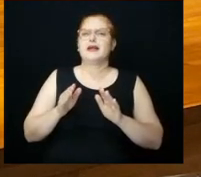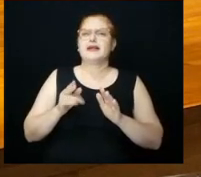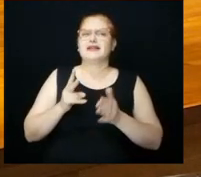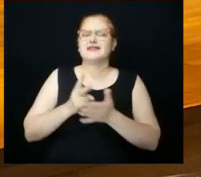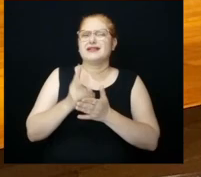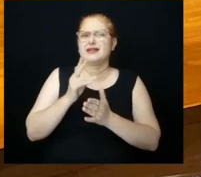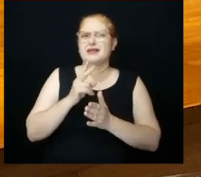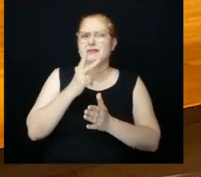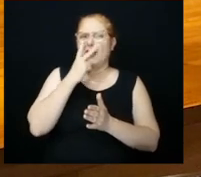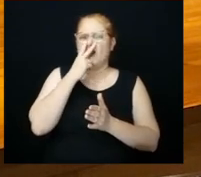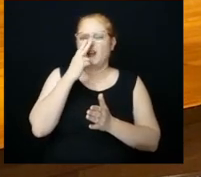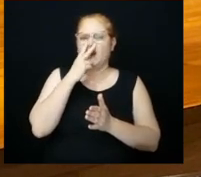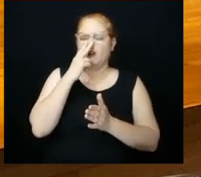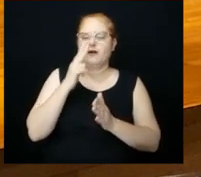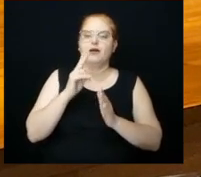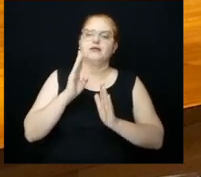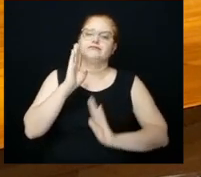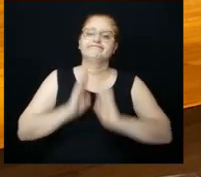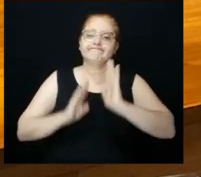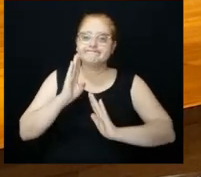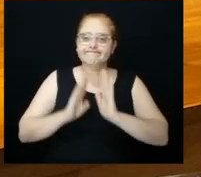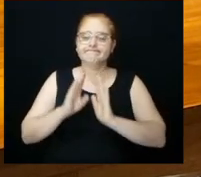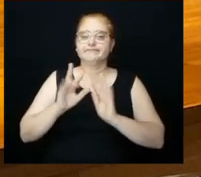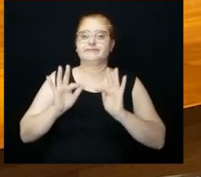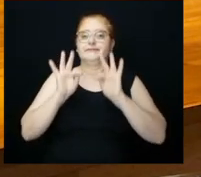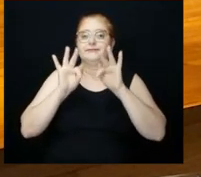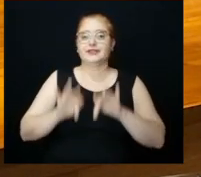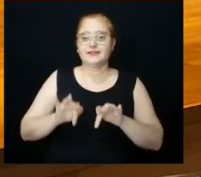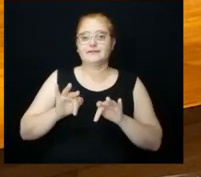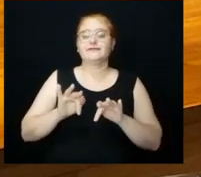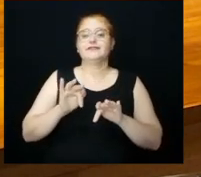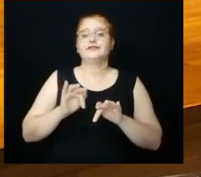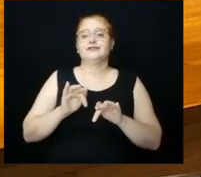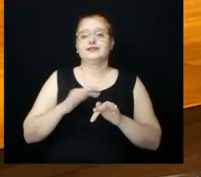terminou a ditadura de Salazar também em Portugal. Né?